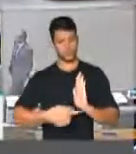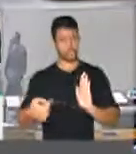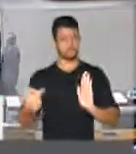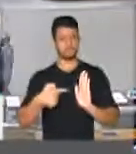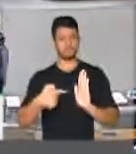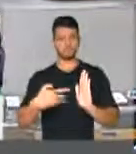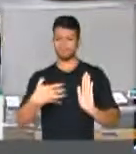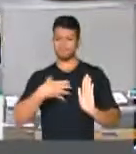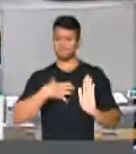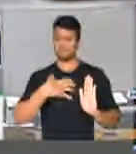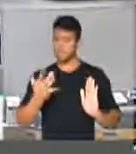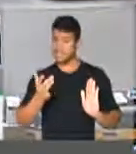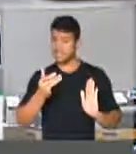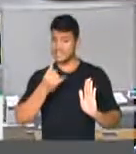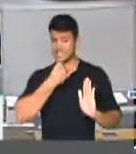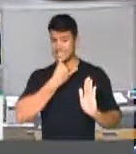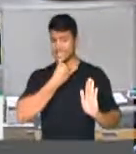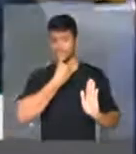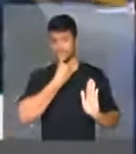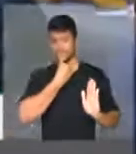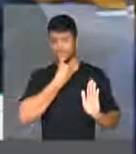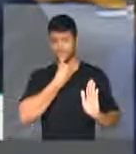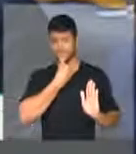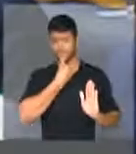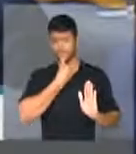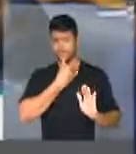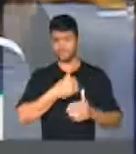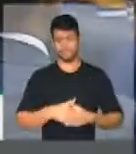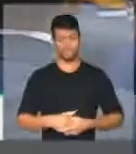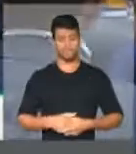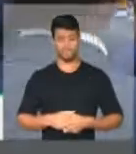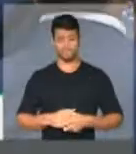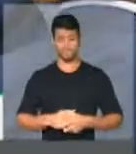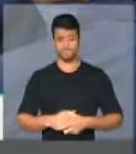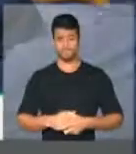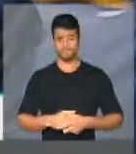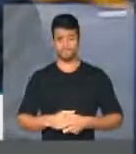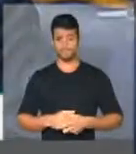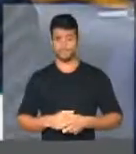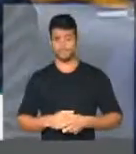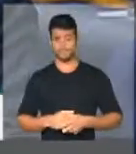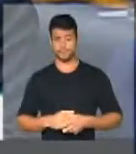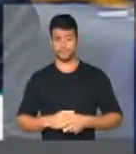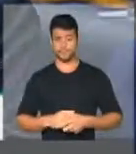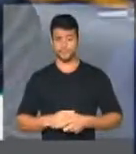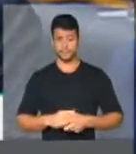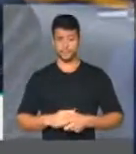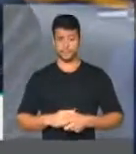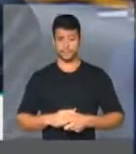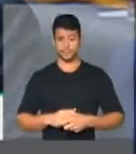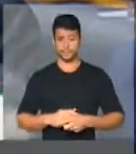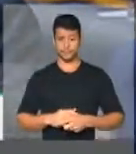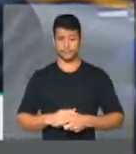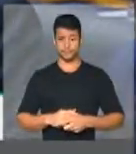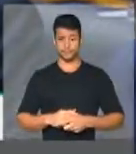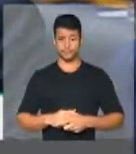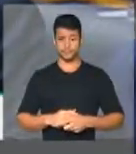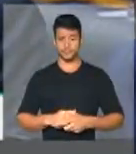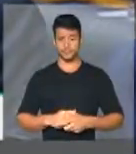muita tristeza pelo meu país. É o roto tirando do